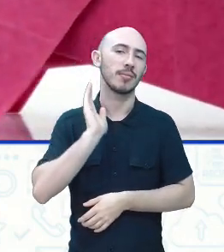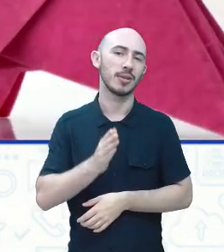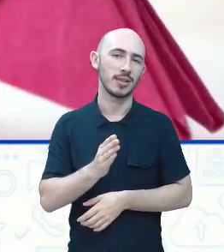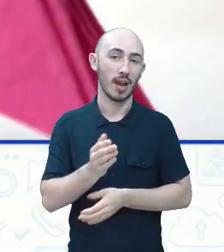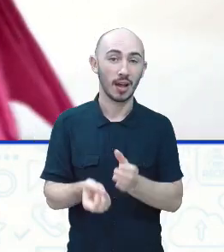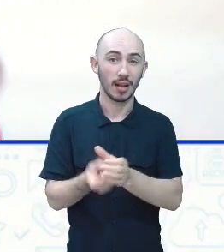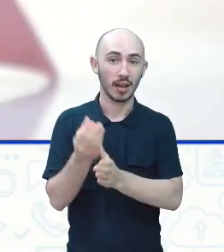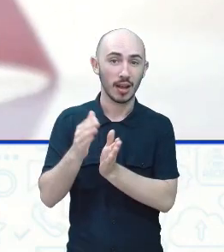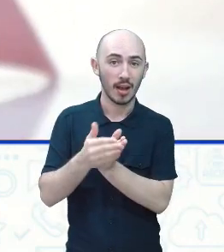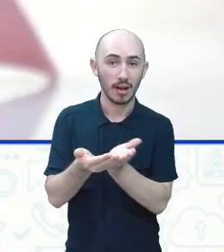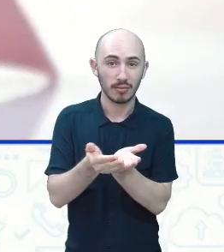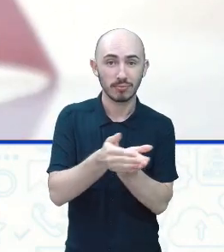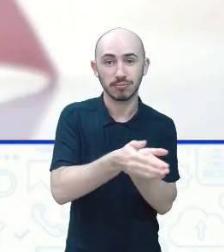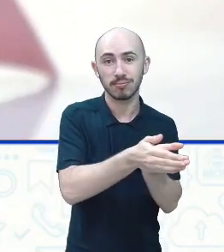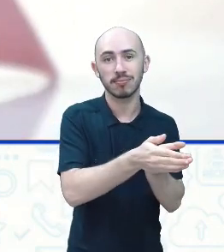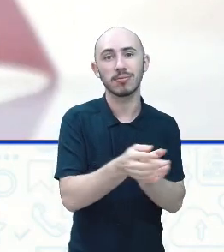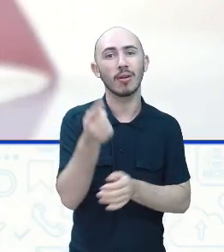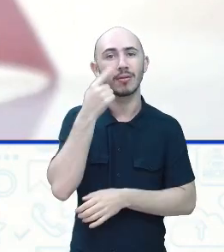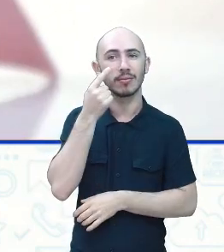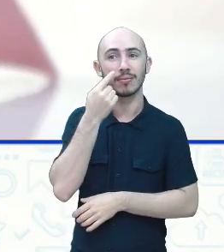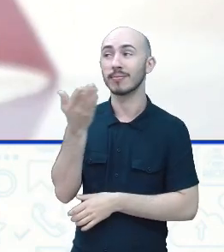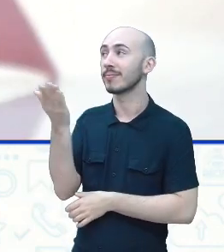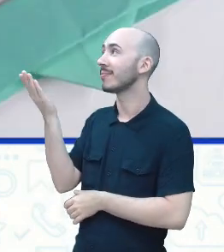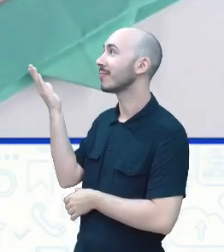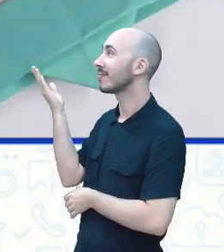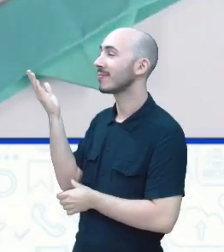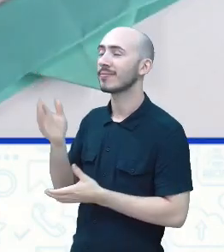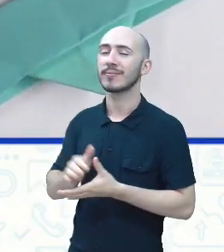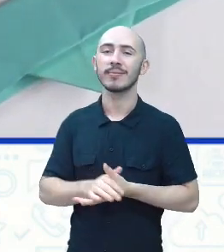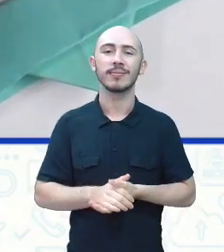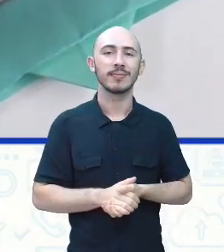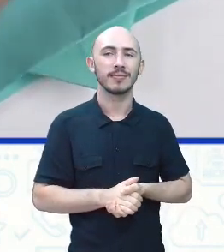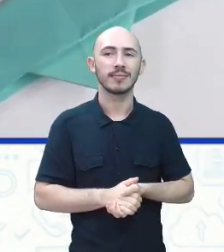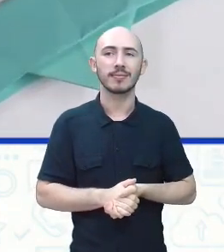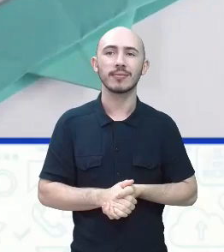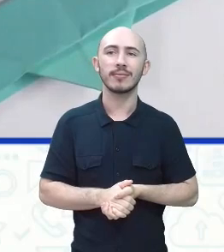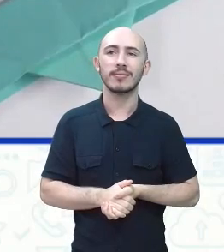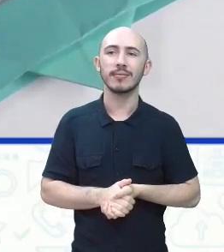um barquinho de papel, mas vamos dar uma olhadinha para ver se a gente lembra?